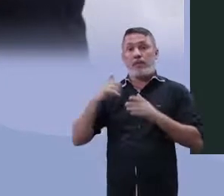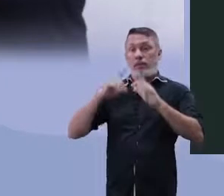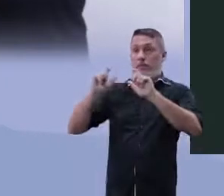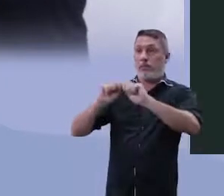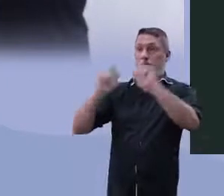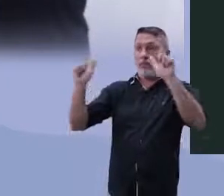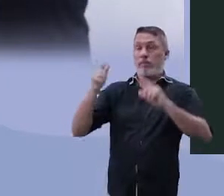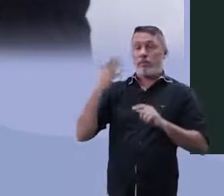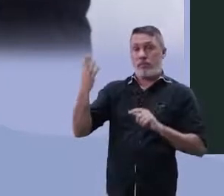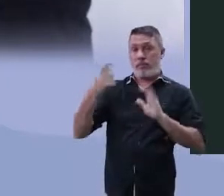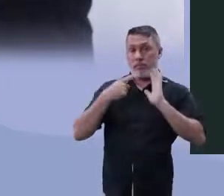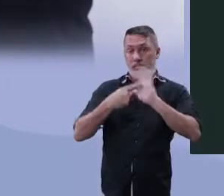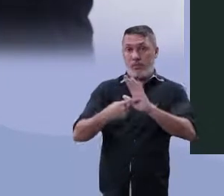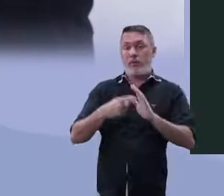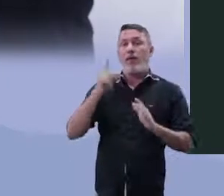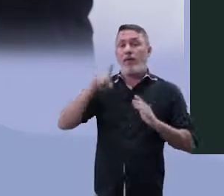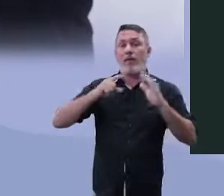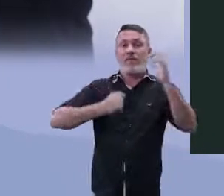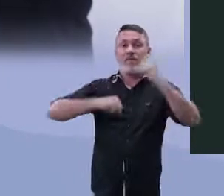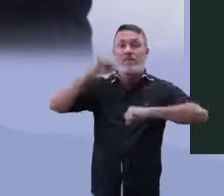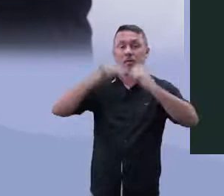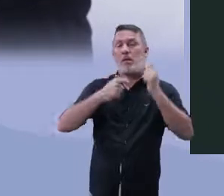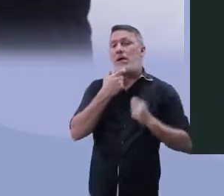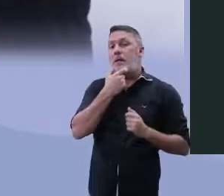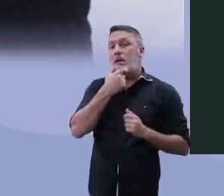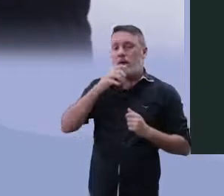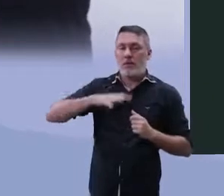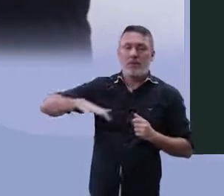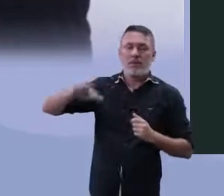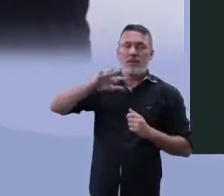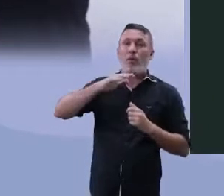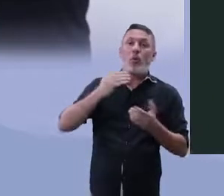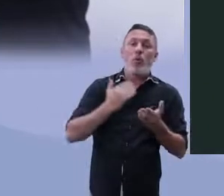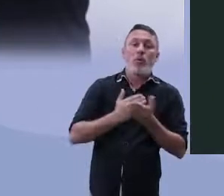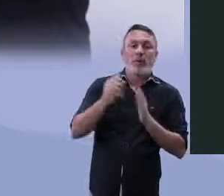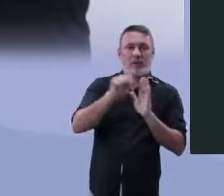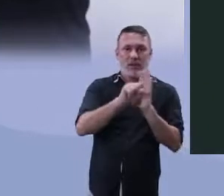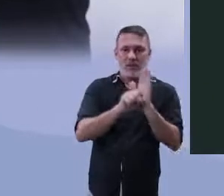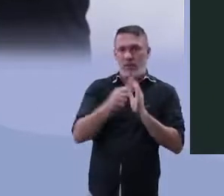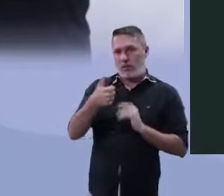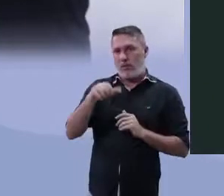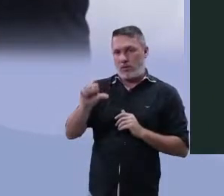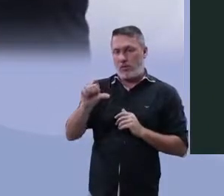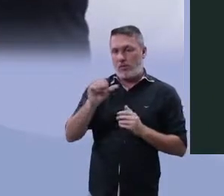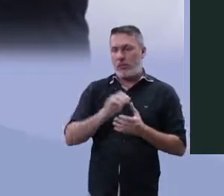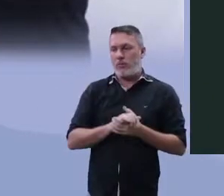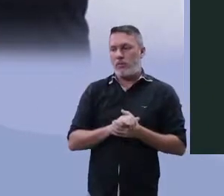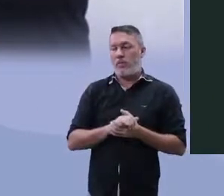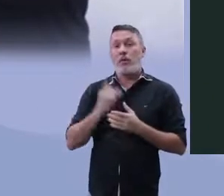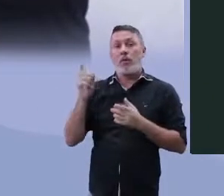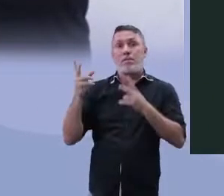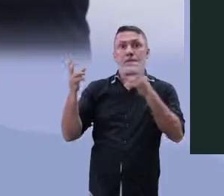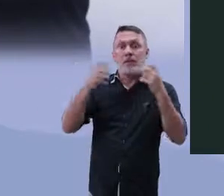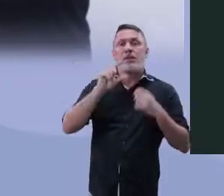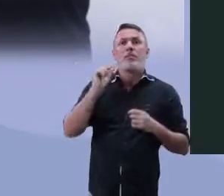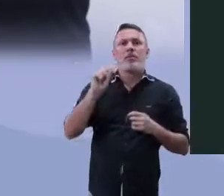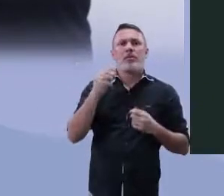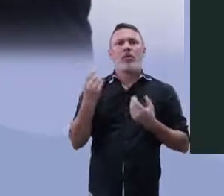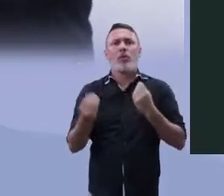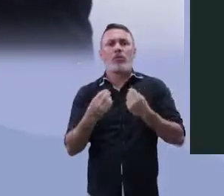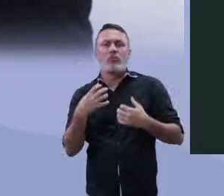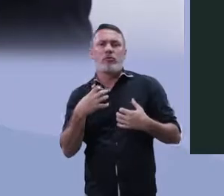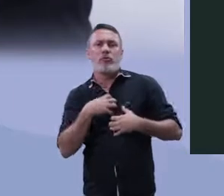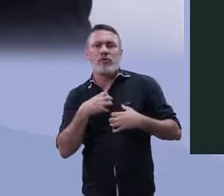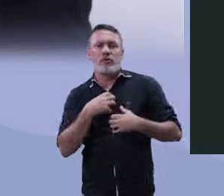gravura, né, que representa uma cidade industrial inglesa, né, daí do início do século XIX, você veja que as condições de